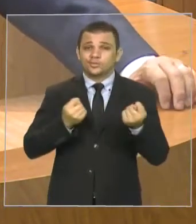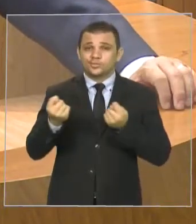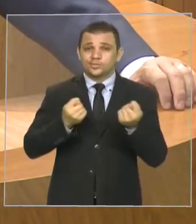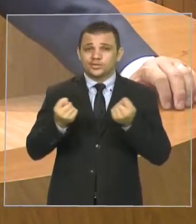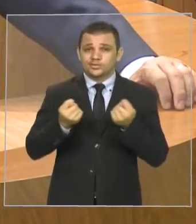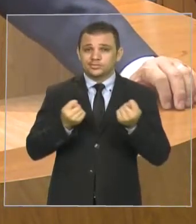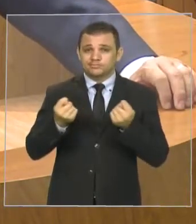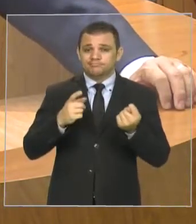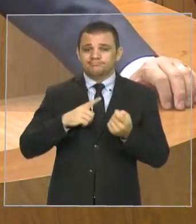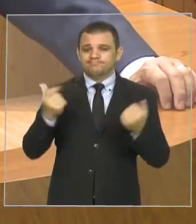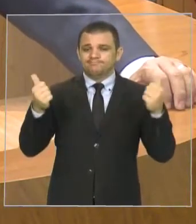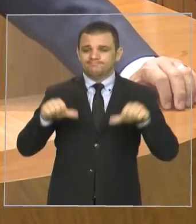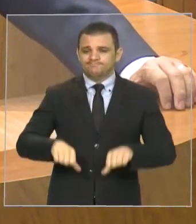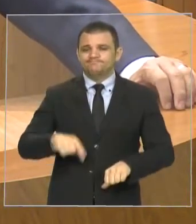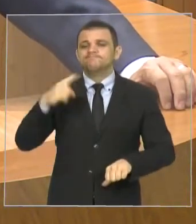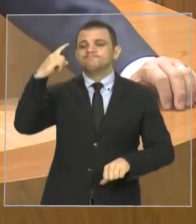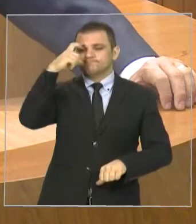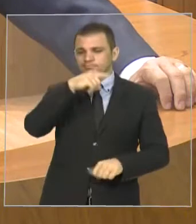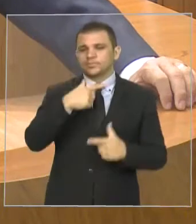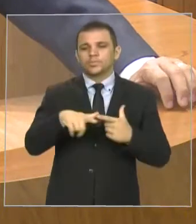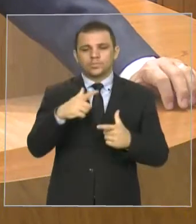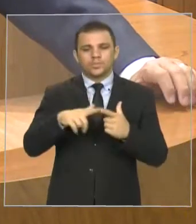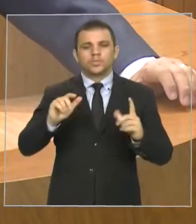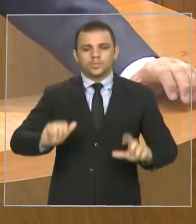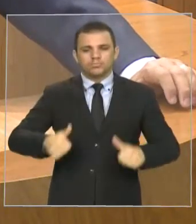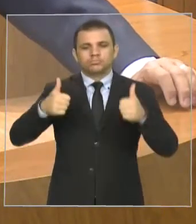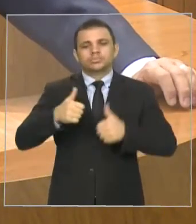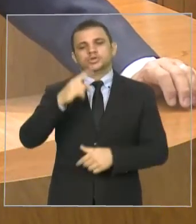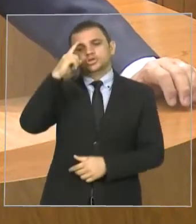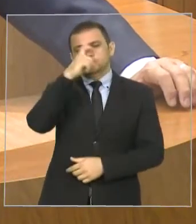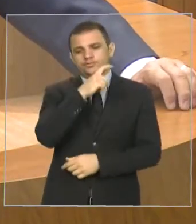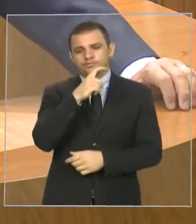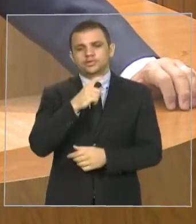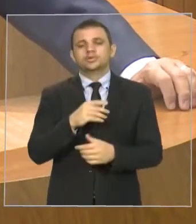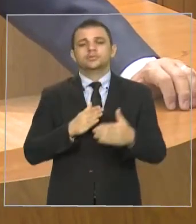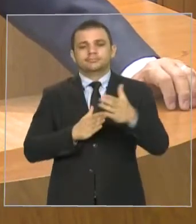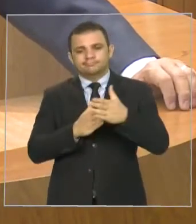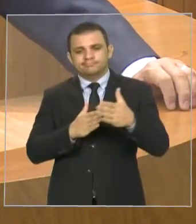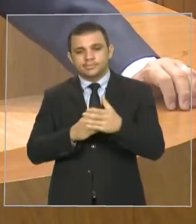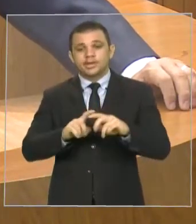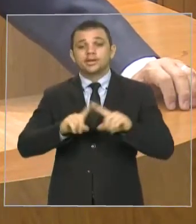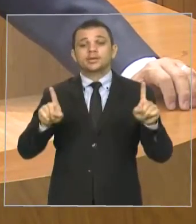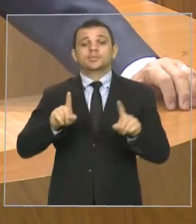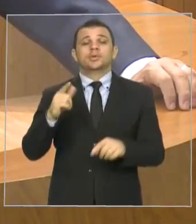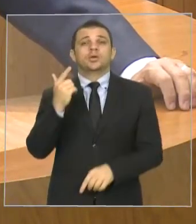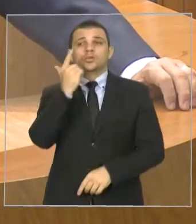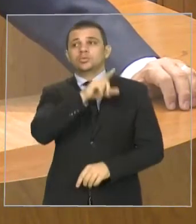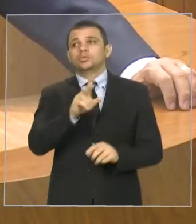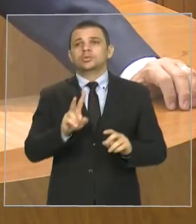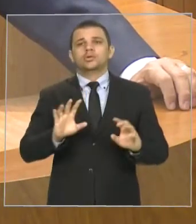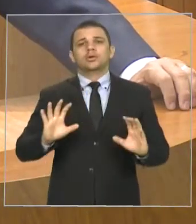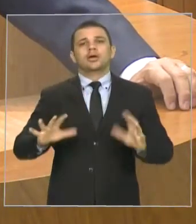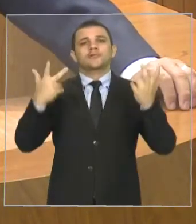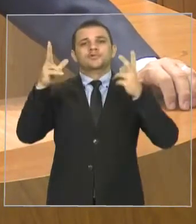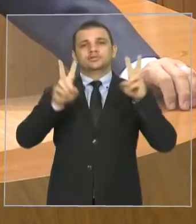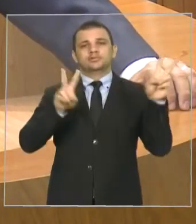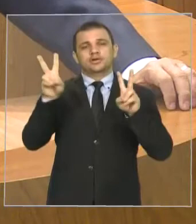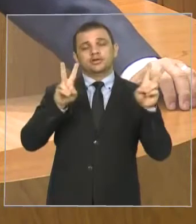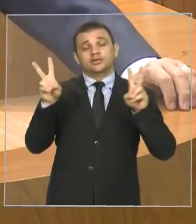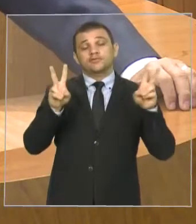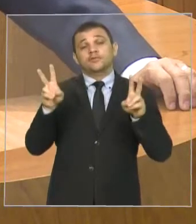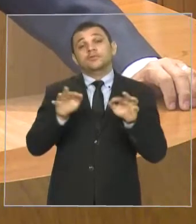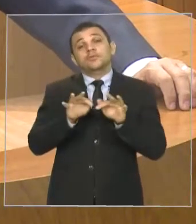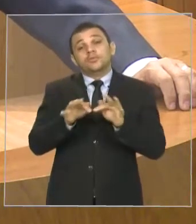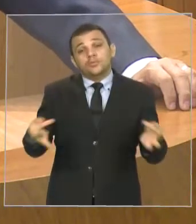tido dificuldade para se alavancar nós tivemos ainda um carnaval mais modéstia muito festivo e cada vez